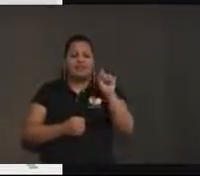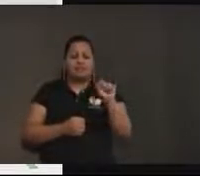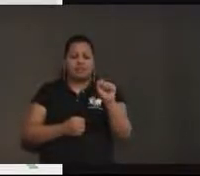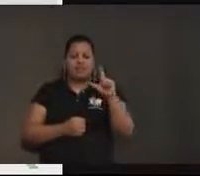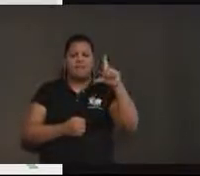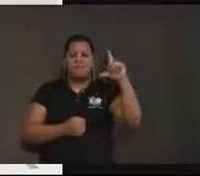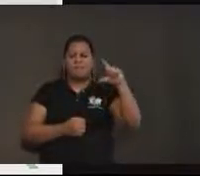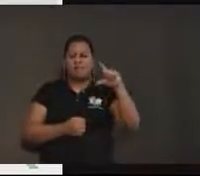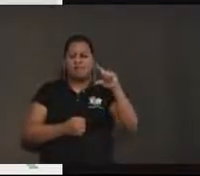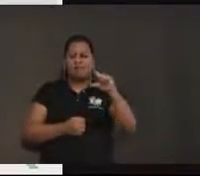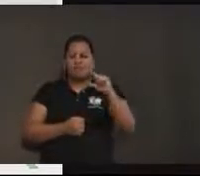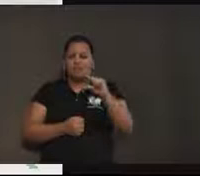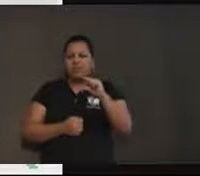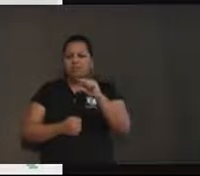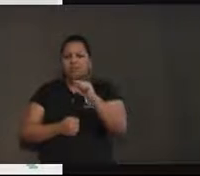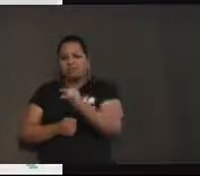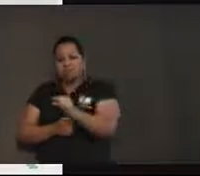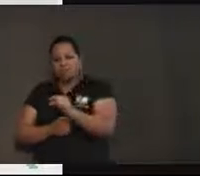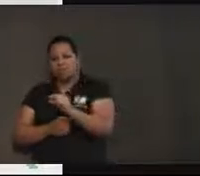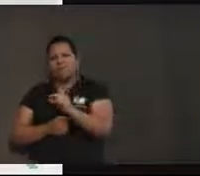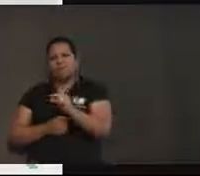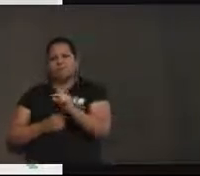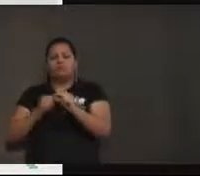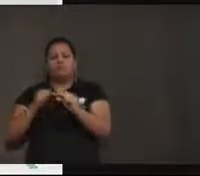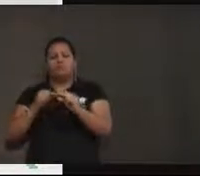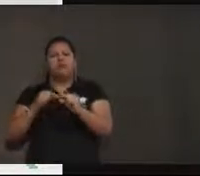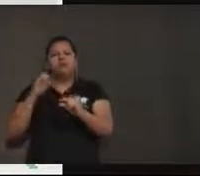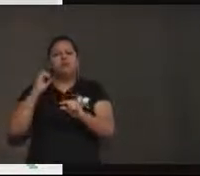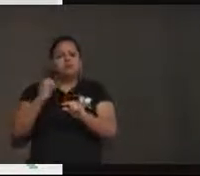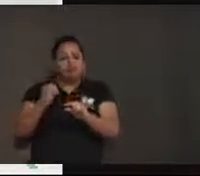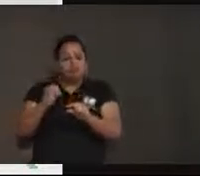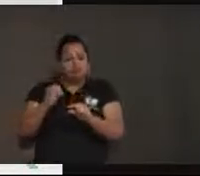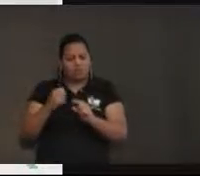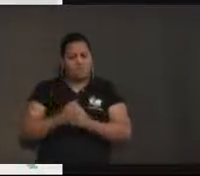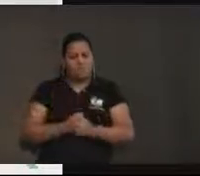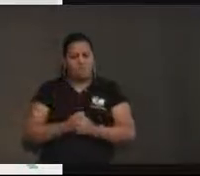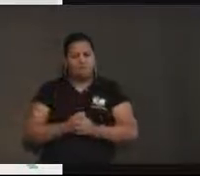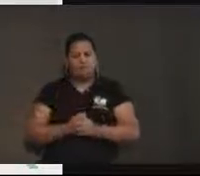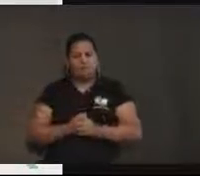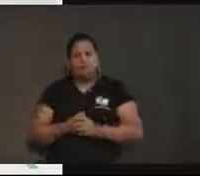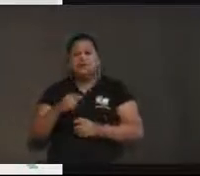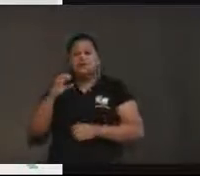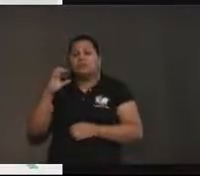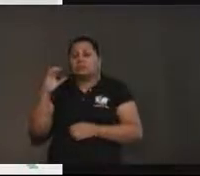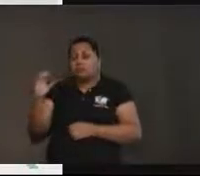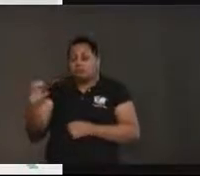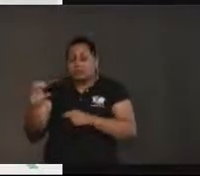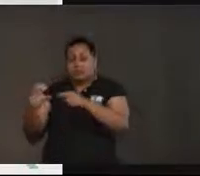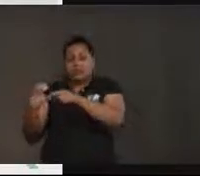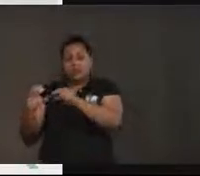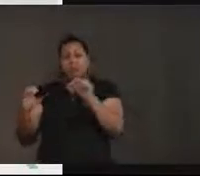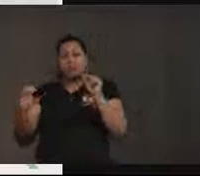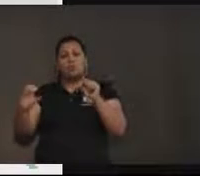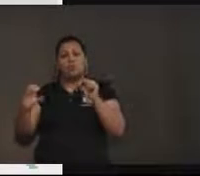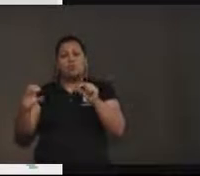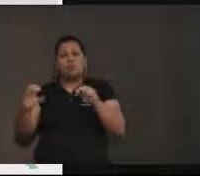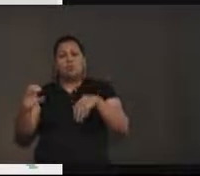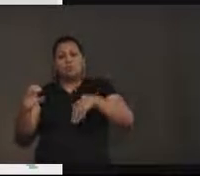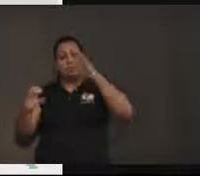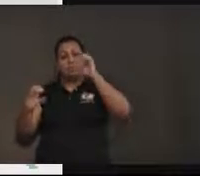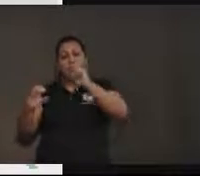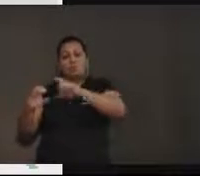ali a derivada do seu funcional tá indo para zero e você constrói Cê como sendo i um dos